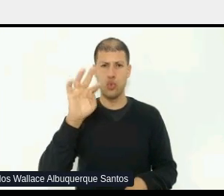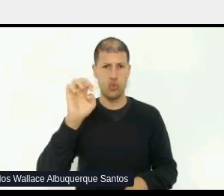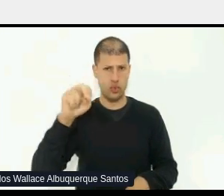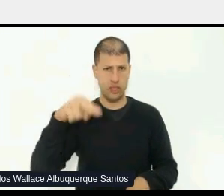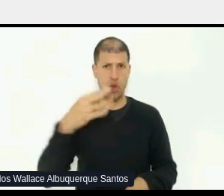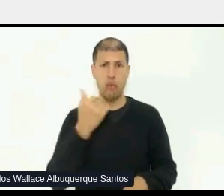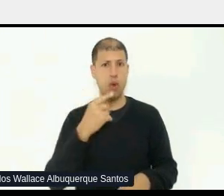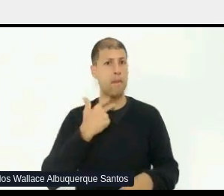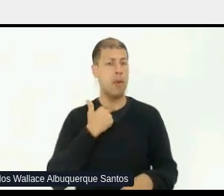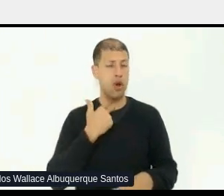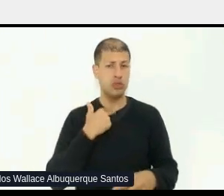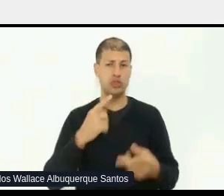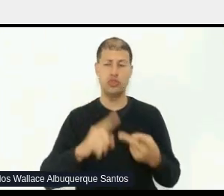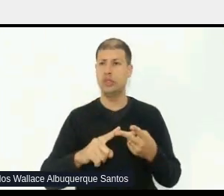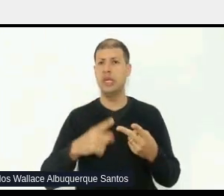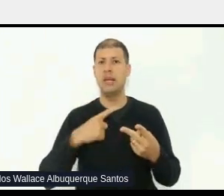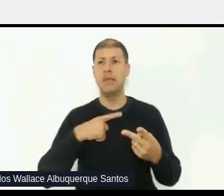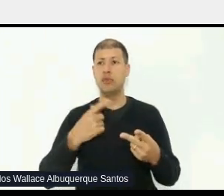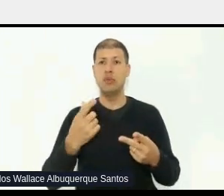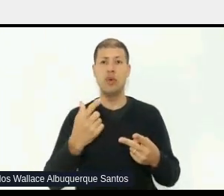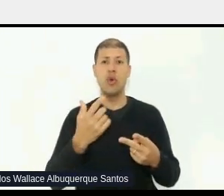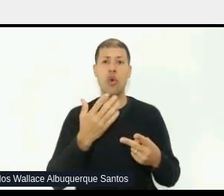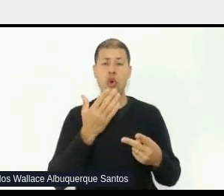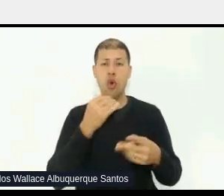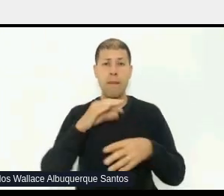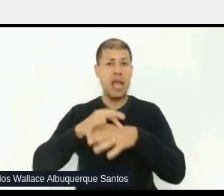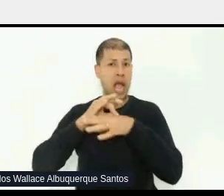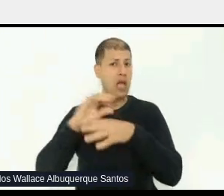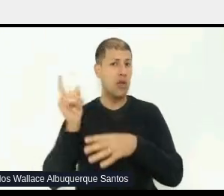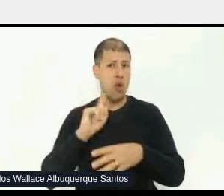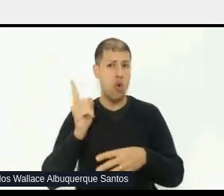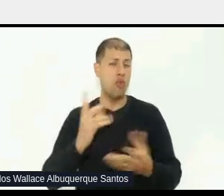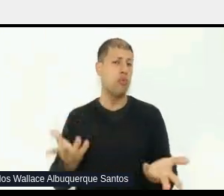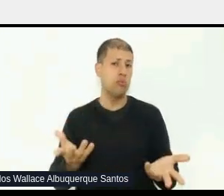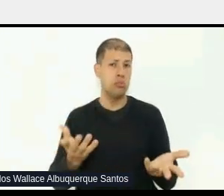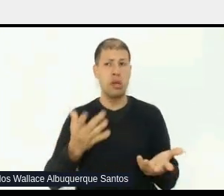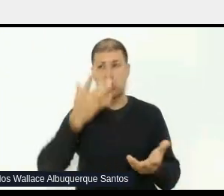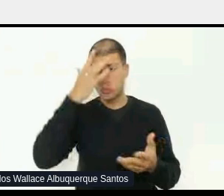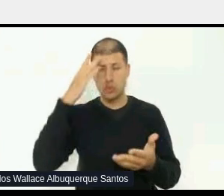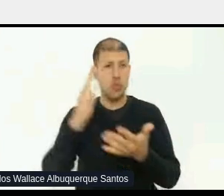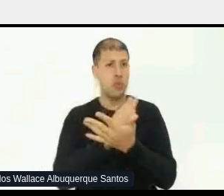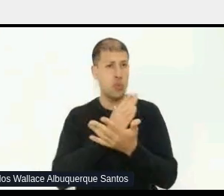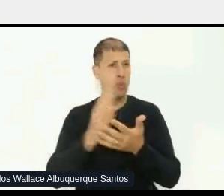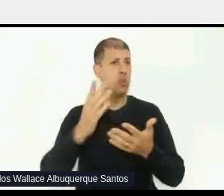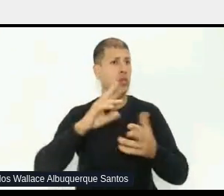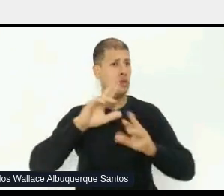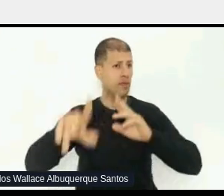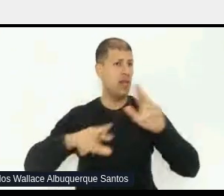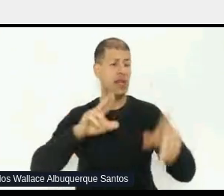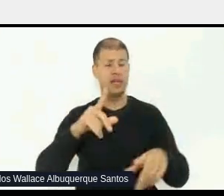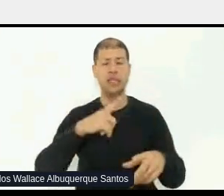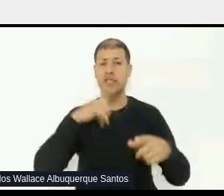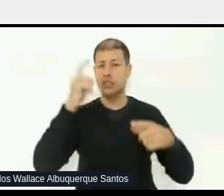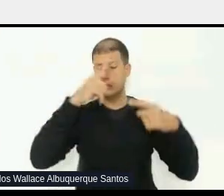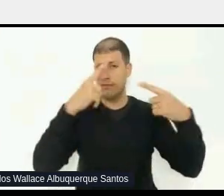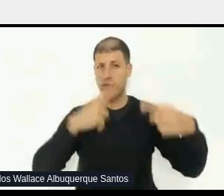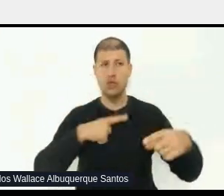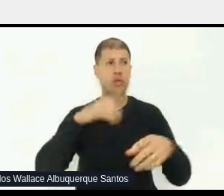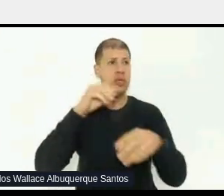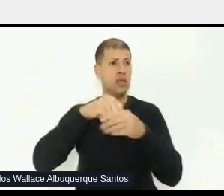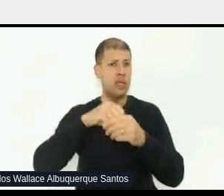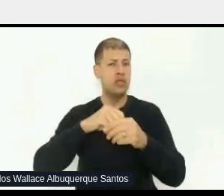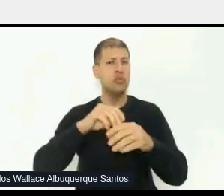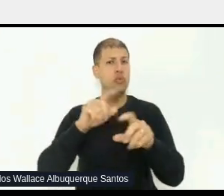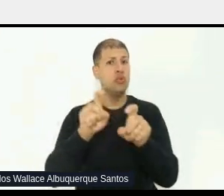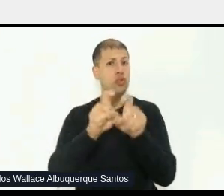para tudo isso, para esse público, né? E tem vários desafios que a gente coloca dentro do mundo digital também sobre isso e